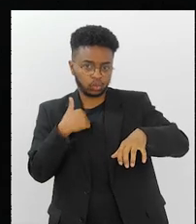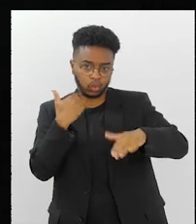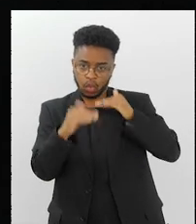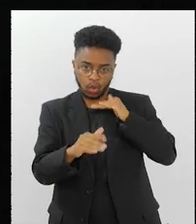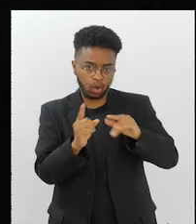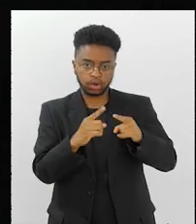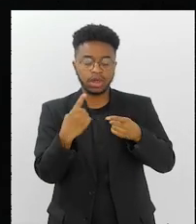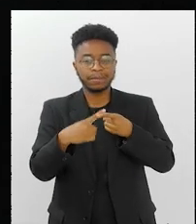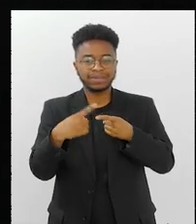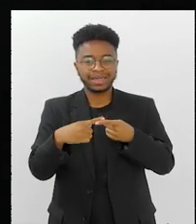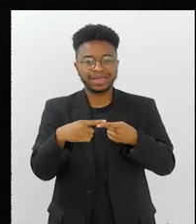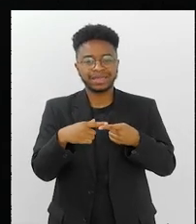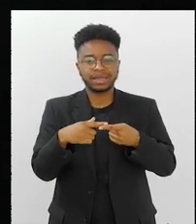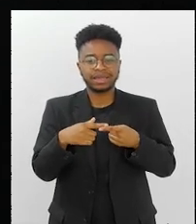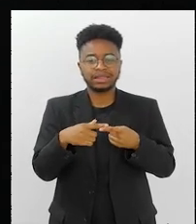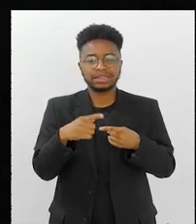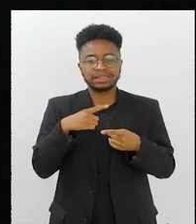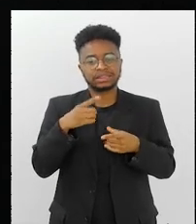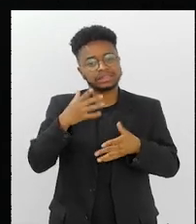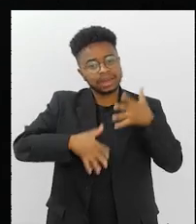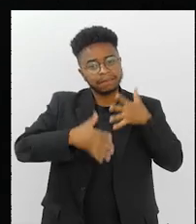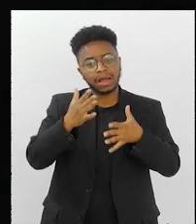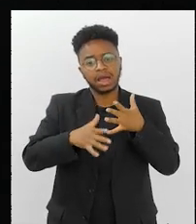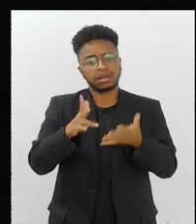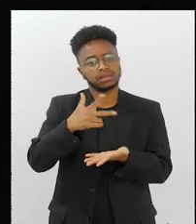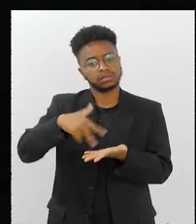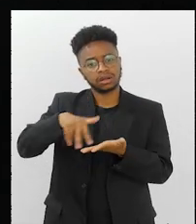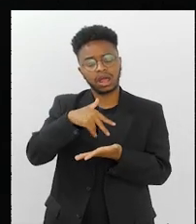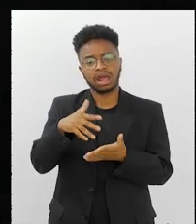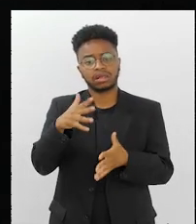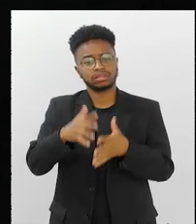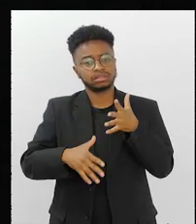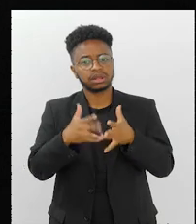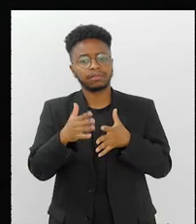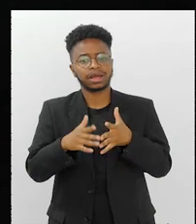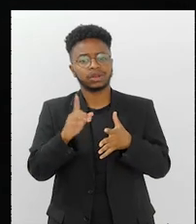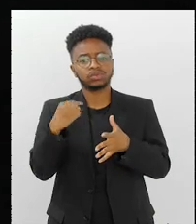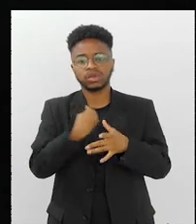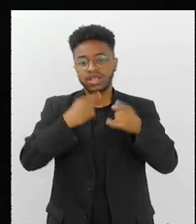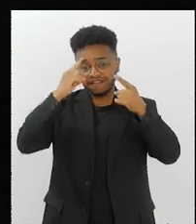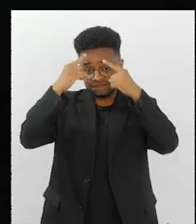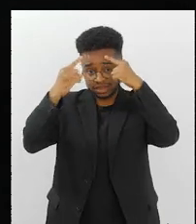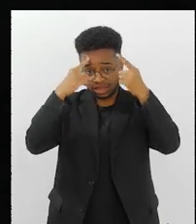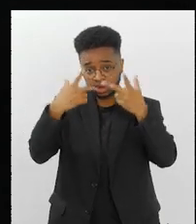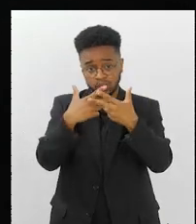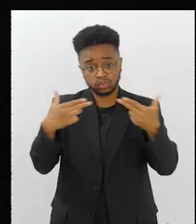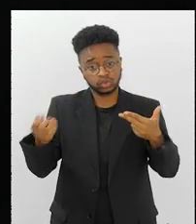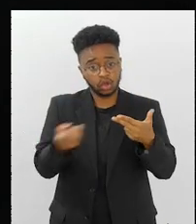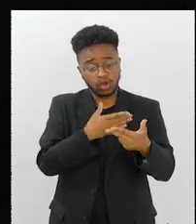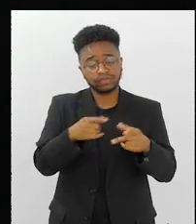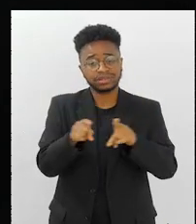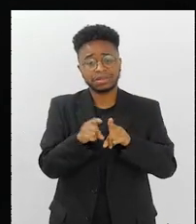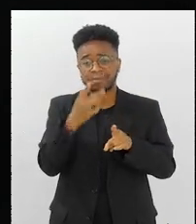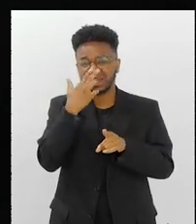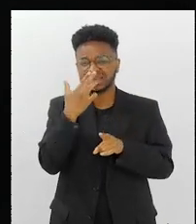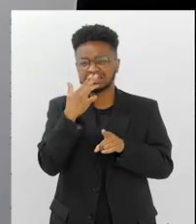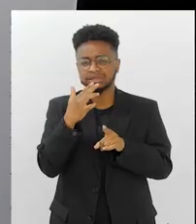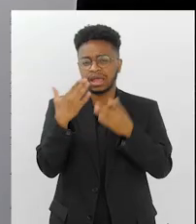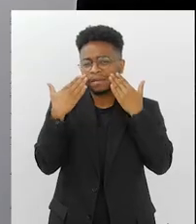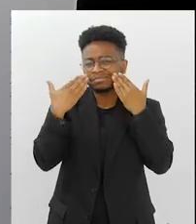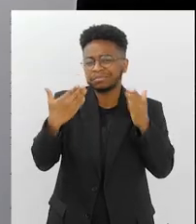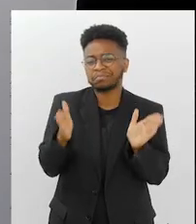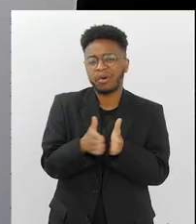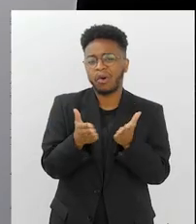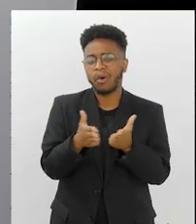isso limita o coreógrafo isso eh eh te impossibilita de criar coisas novas empobrece o espetáculo